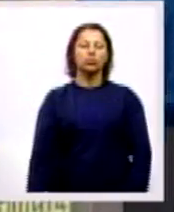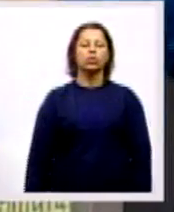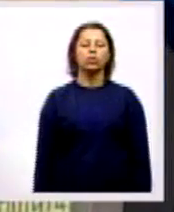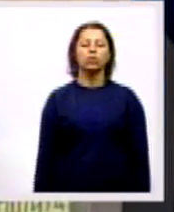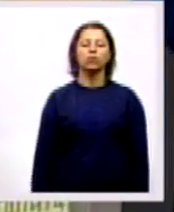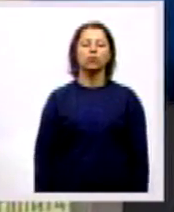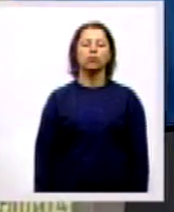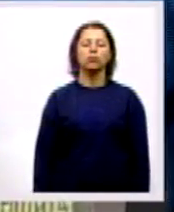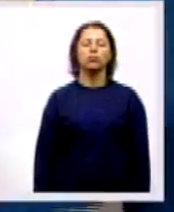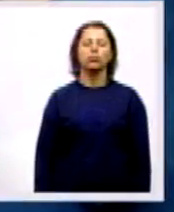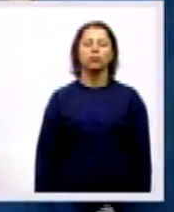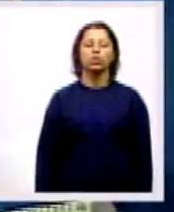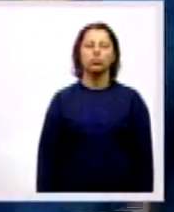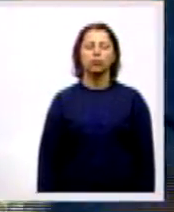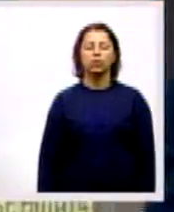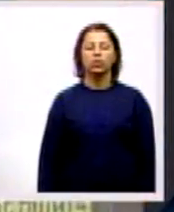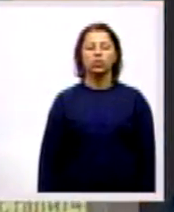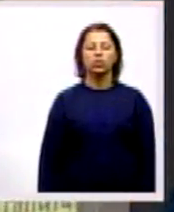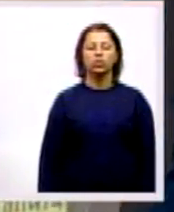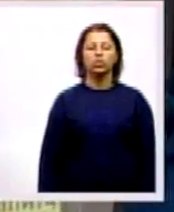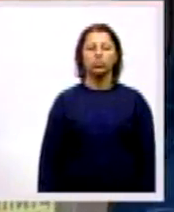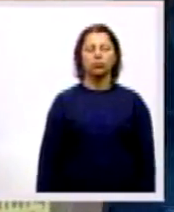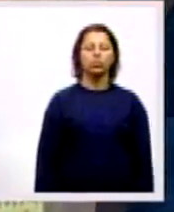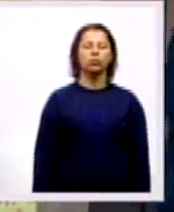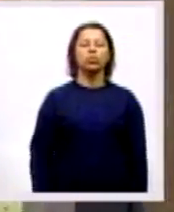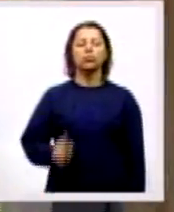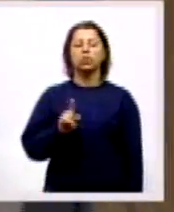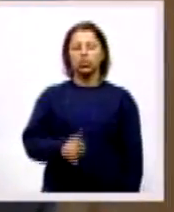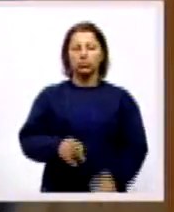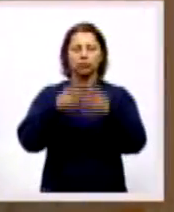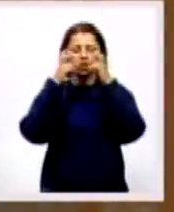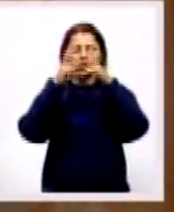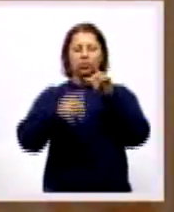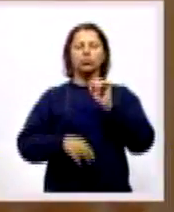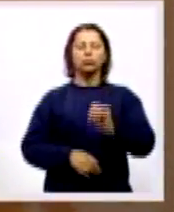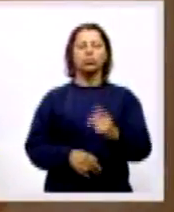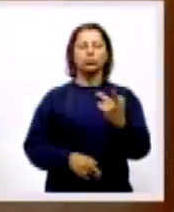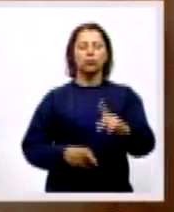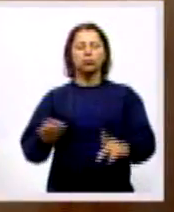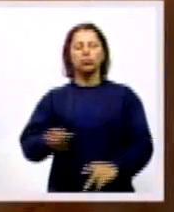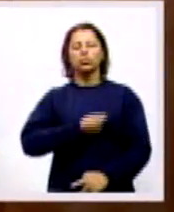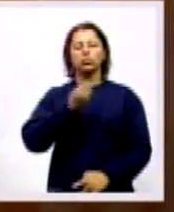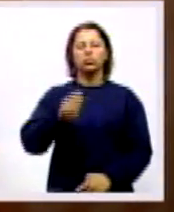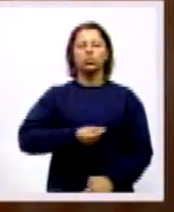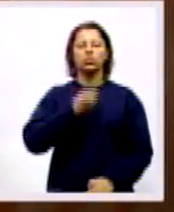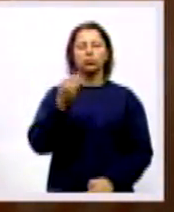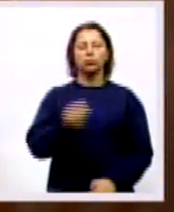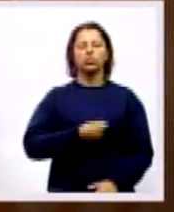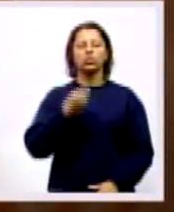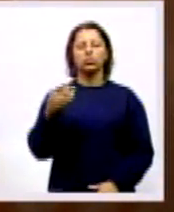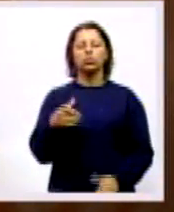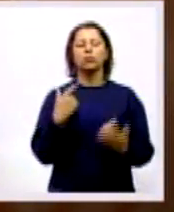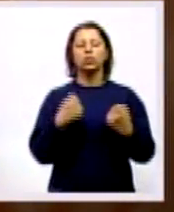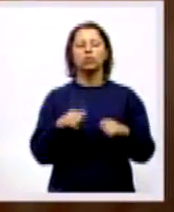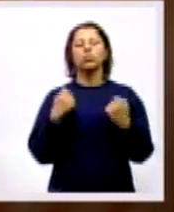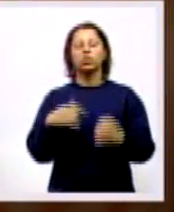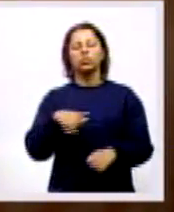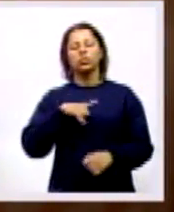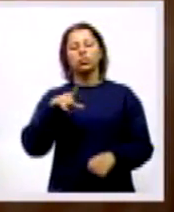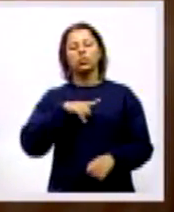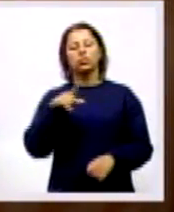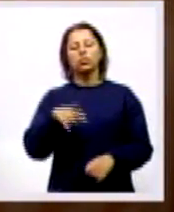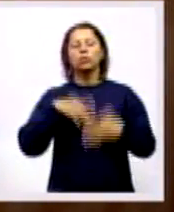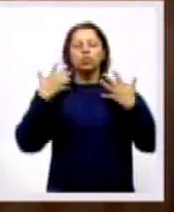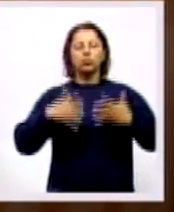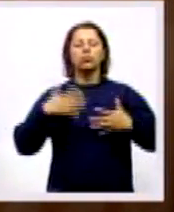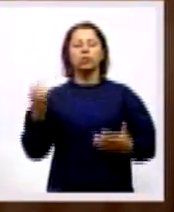Prado, a sua prazível rotina, de você descobrir que nessa rotina há que se colocar um tempero novo